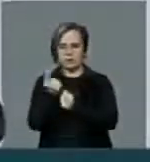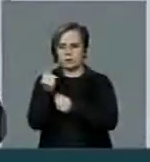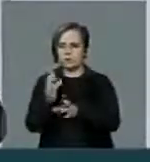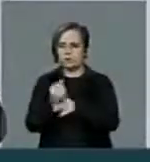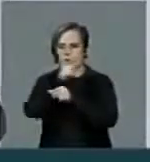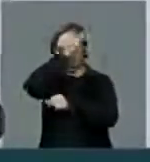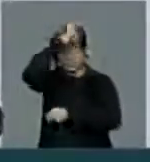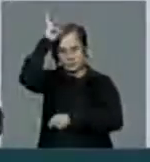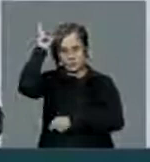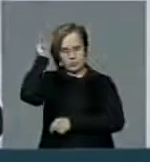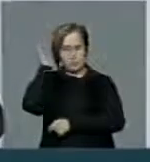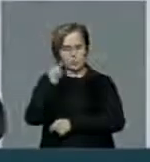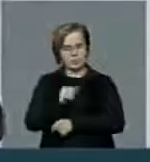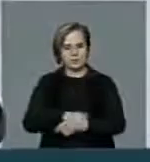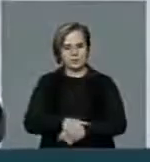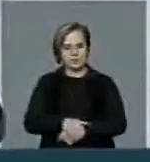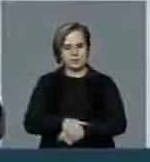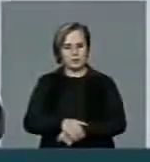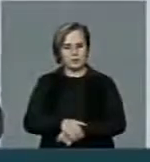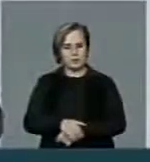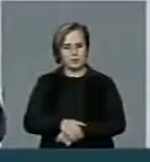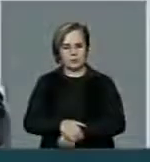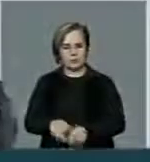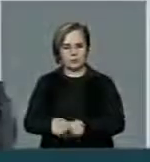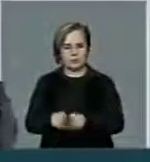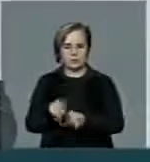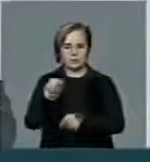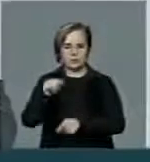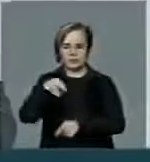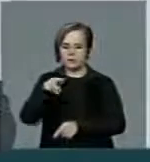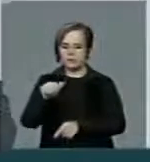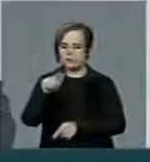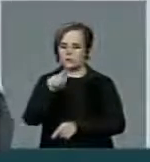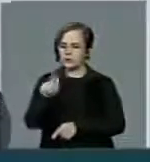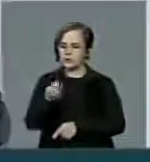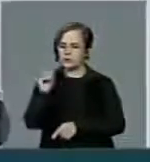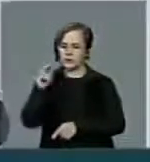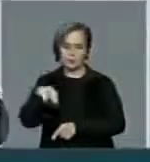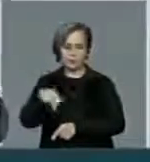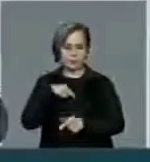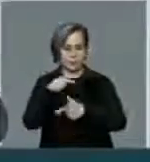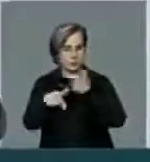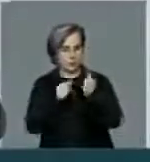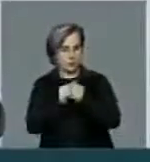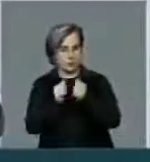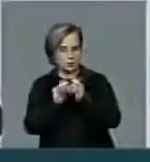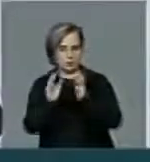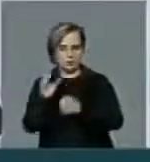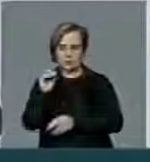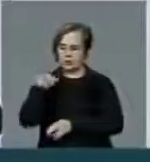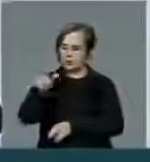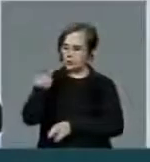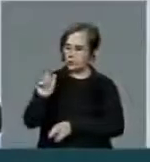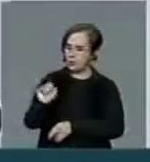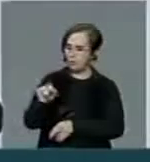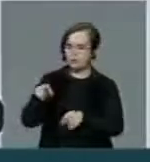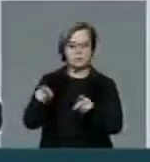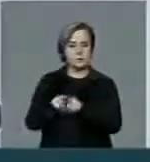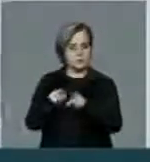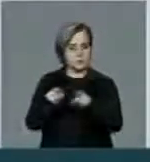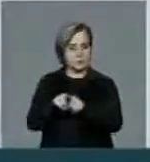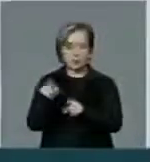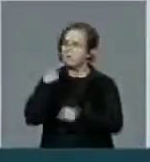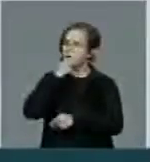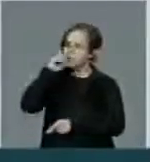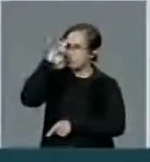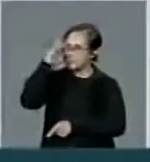a TNC, a The Nature Conservancy e o Amazon. São instituições que trabalham com o CAR desde o início. São ONGs. Mais do que isso. Aliás, o senhor